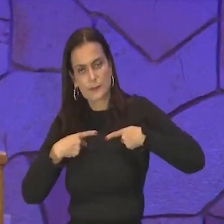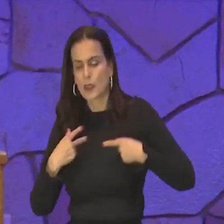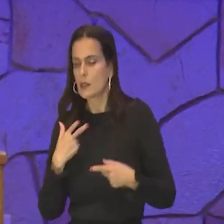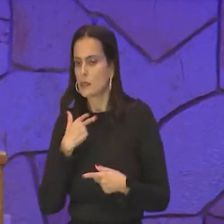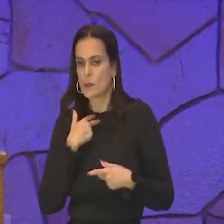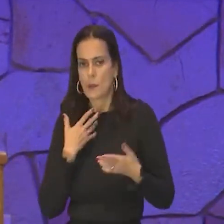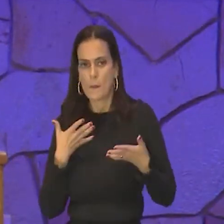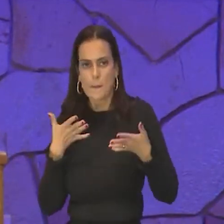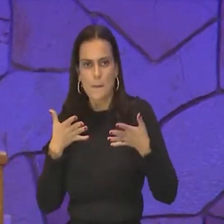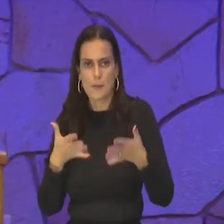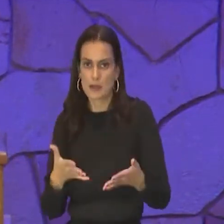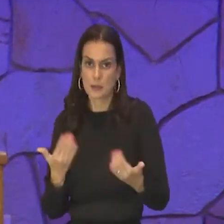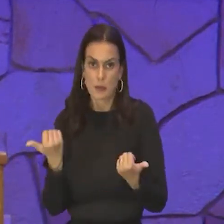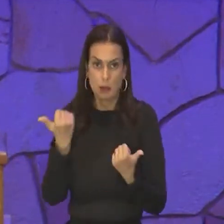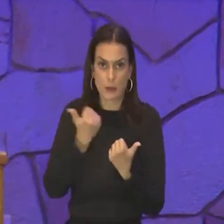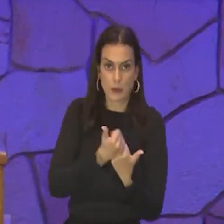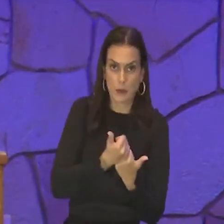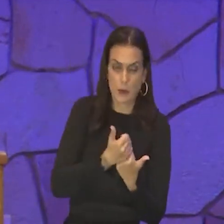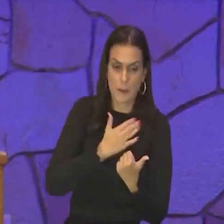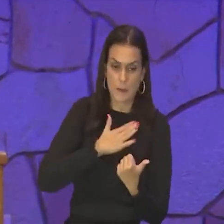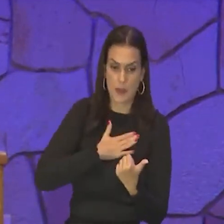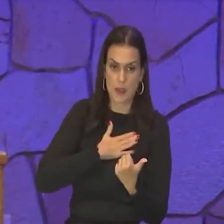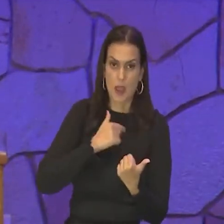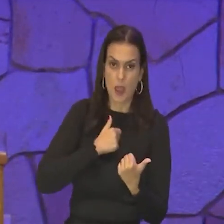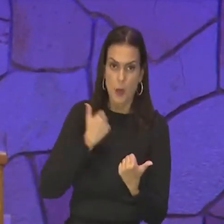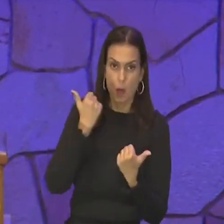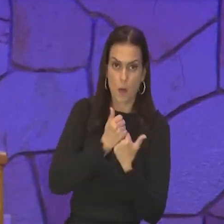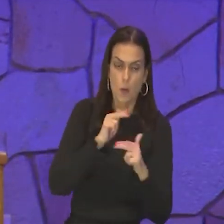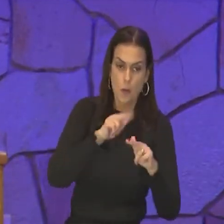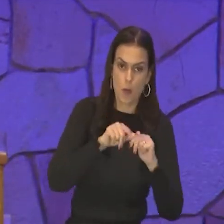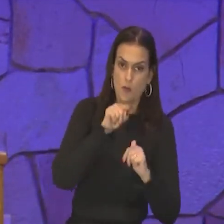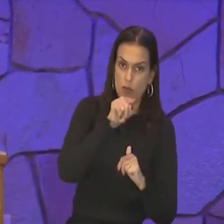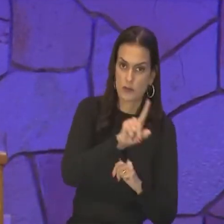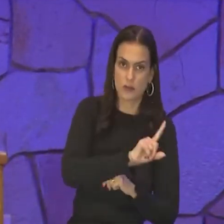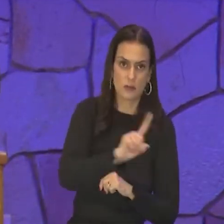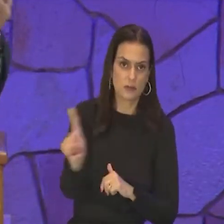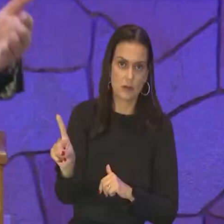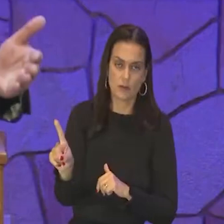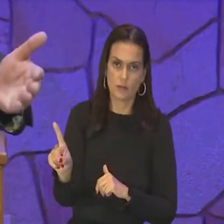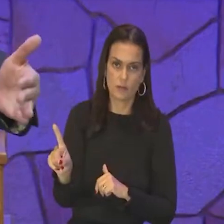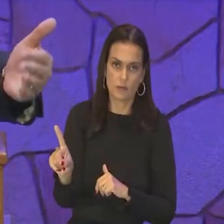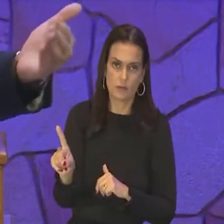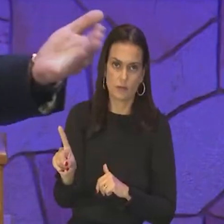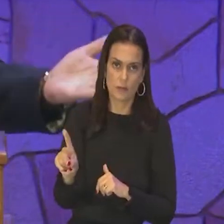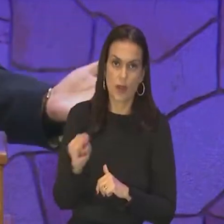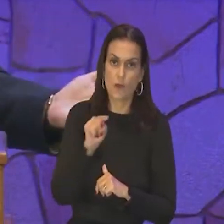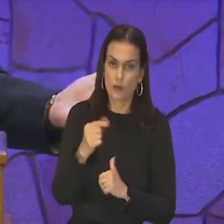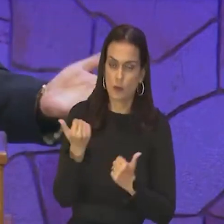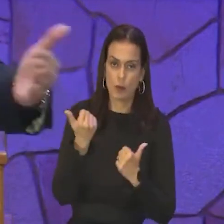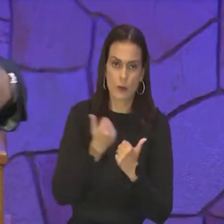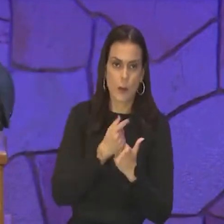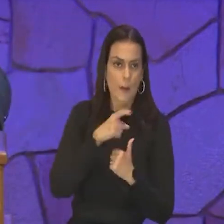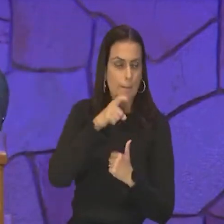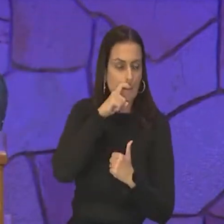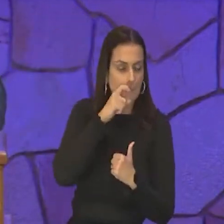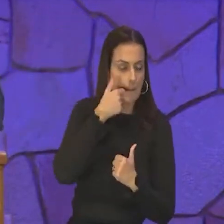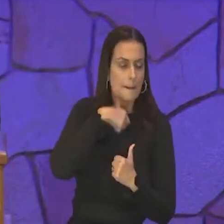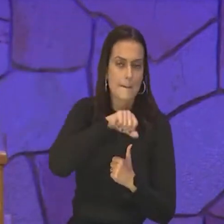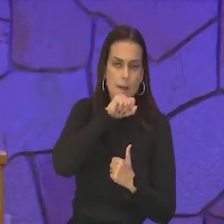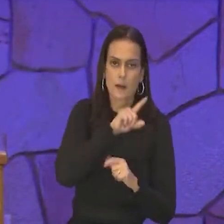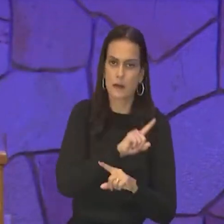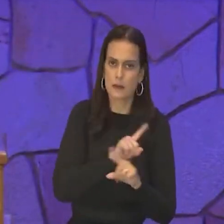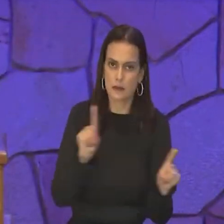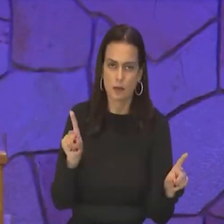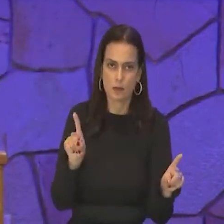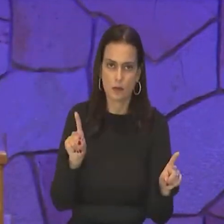participar da ceia por você e nem você pode participar por mim. Você não pode participar pelo seu pai, pela sua mãe,